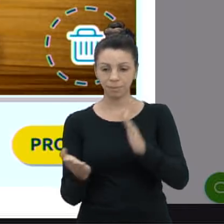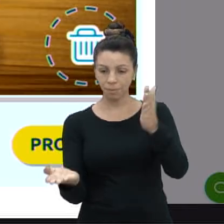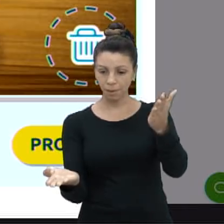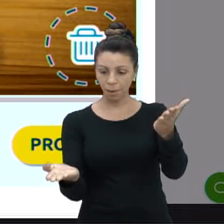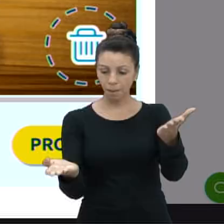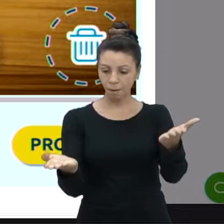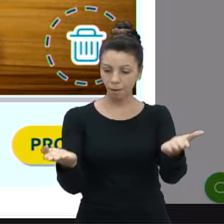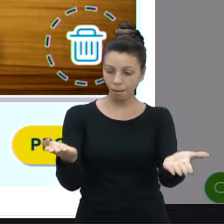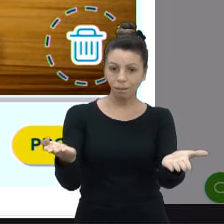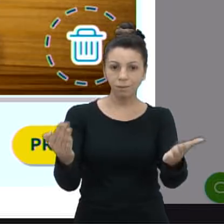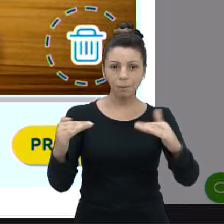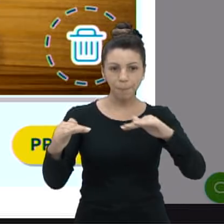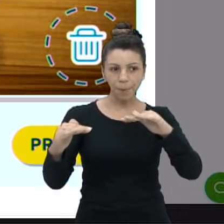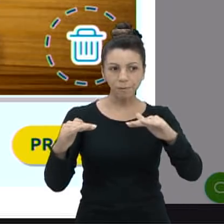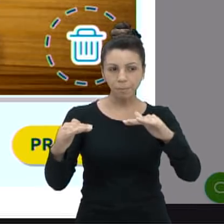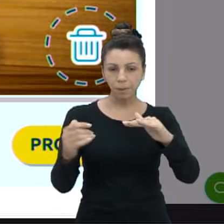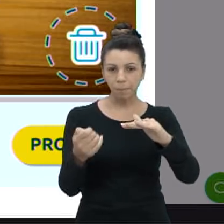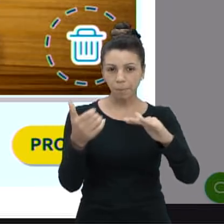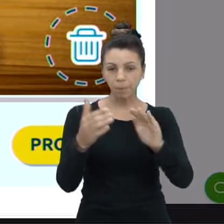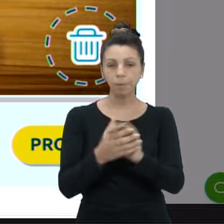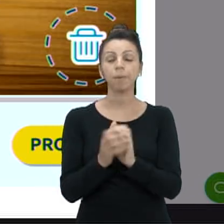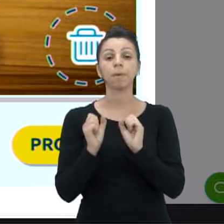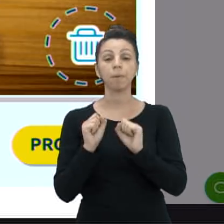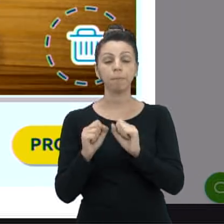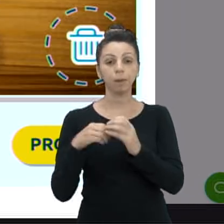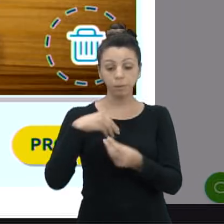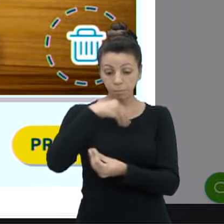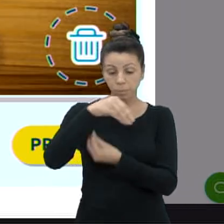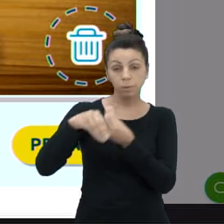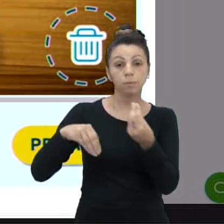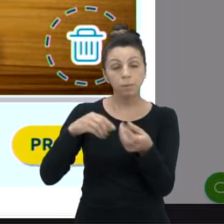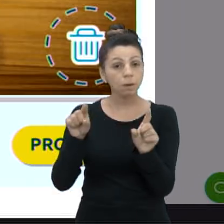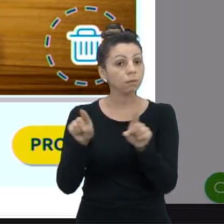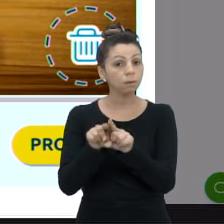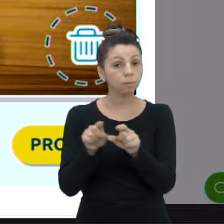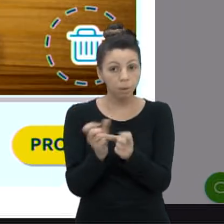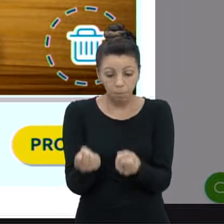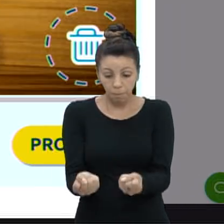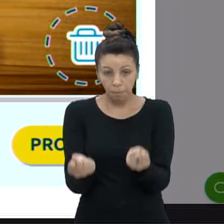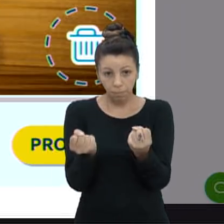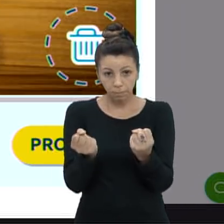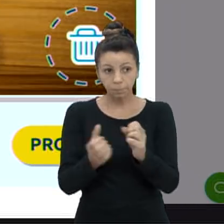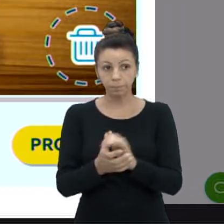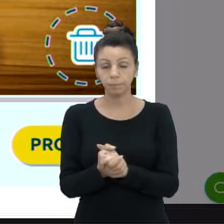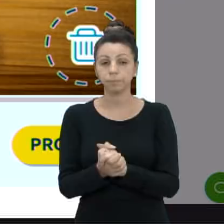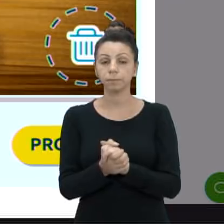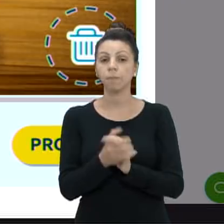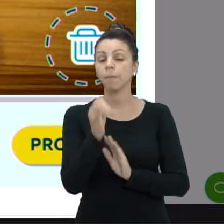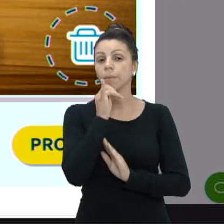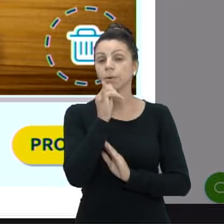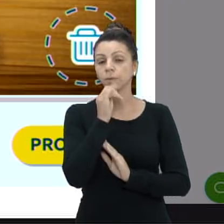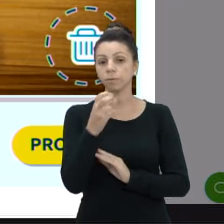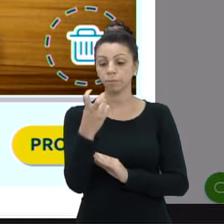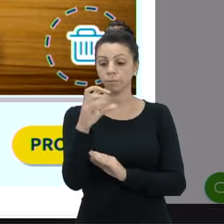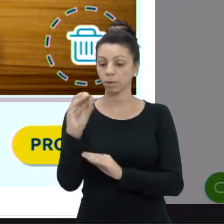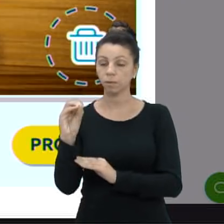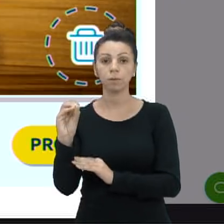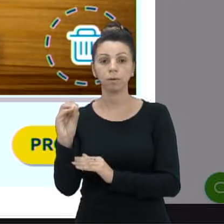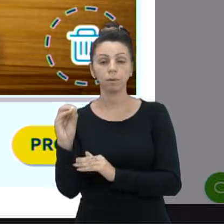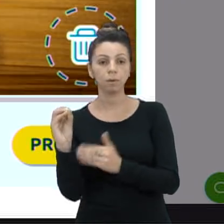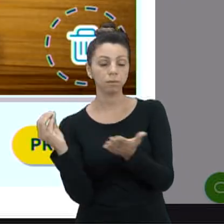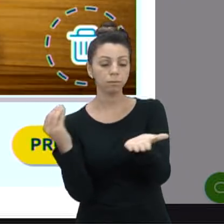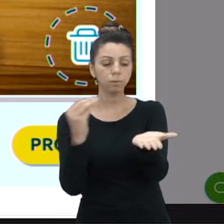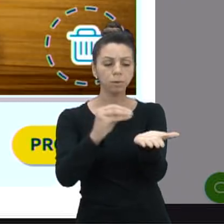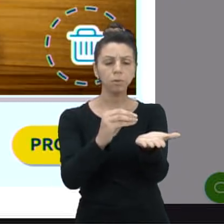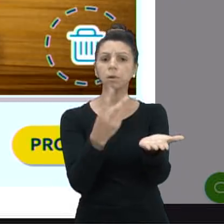mexeu tanto. Então vocês podem começar a misturar os seus pezinhos também. Por exemplo, se esse de 50 não conseguia,